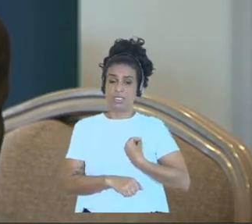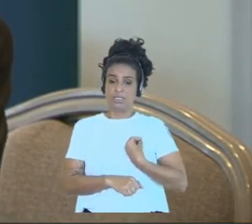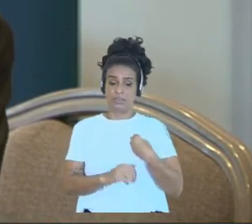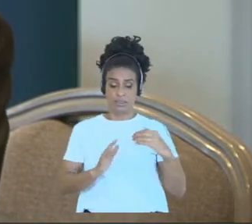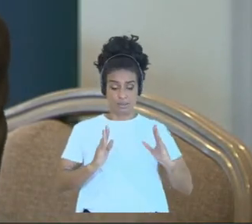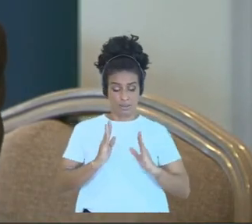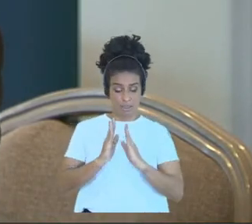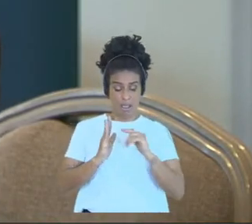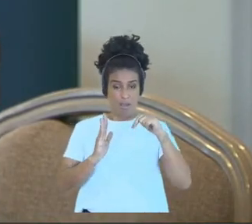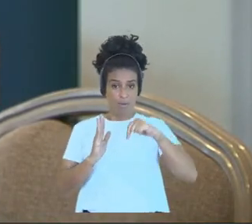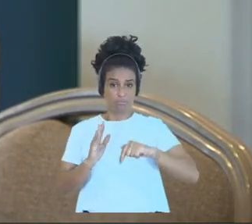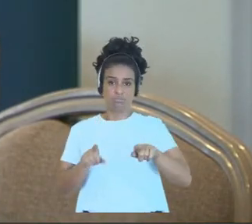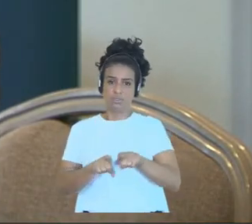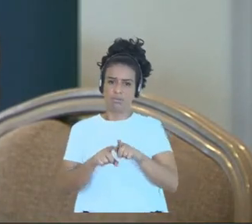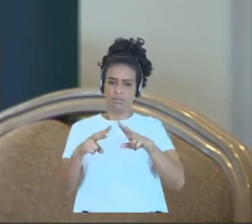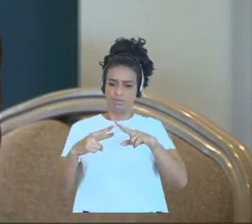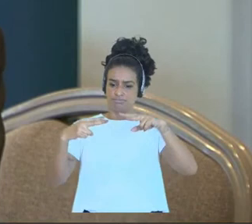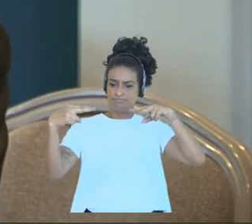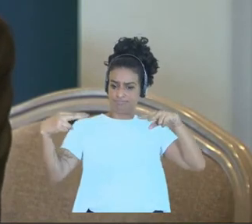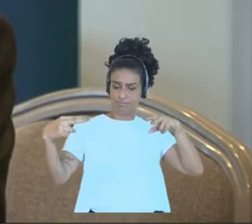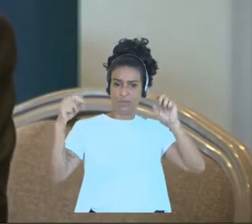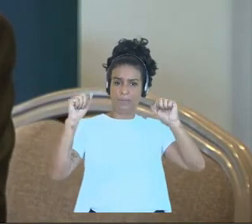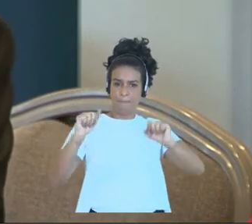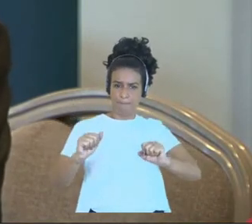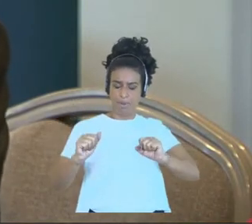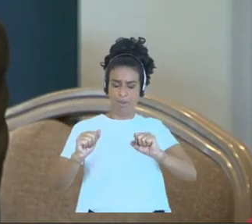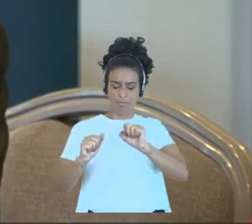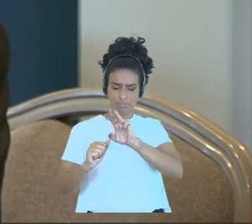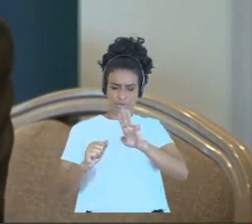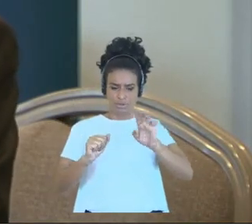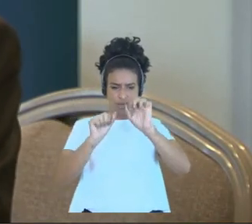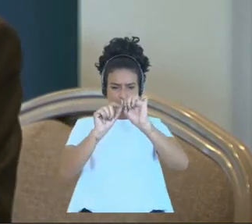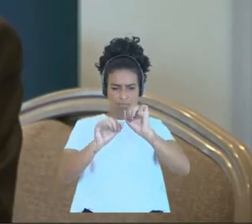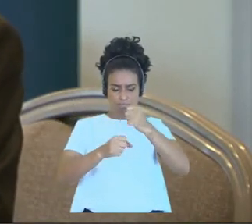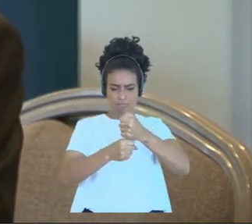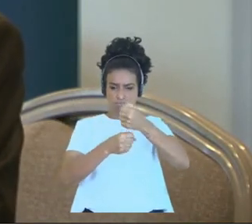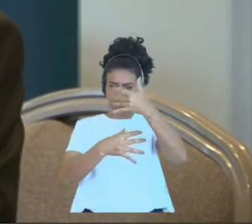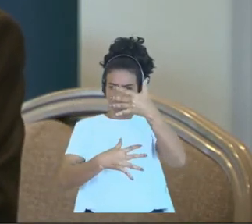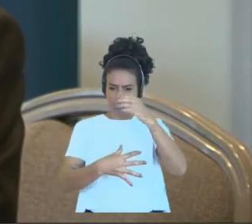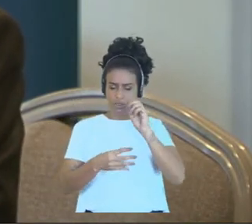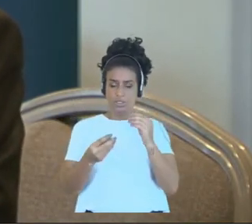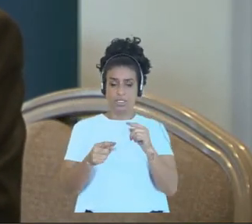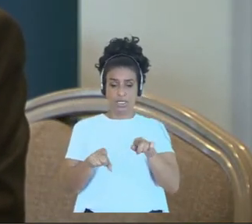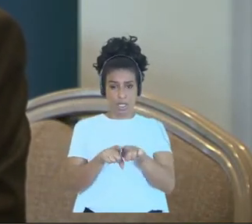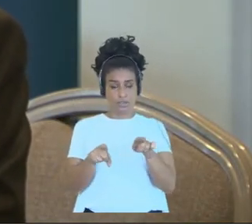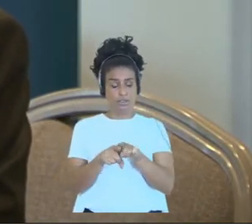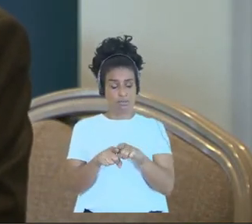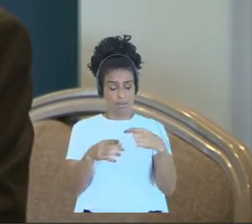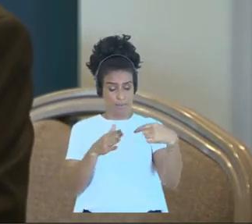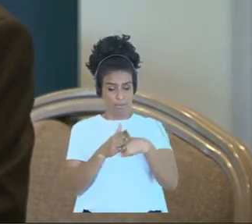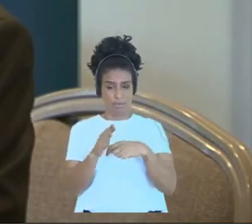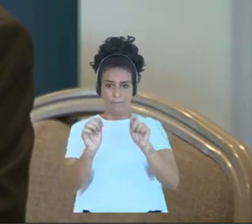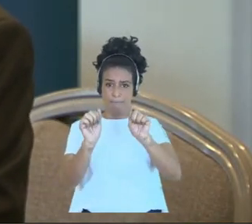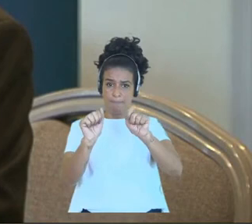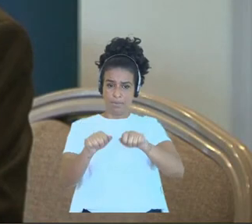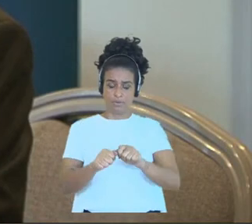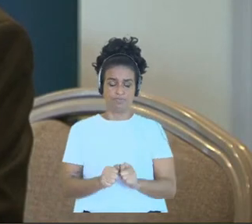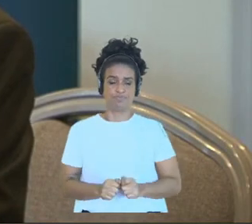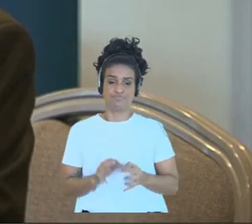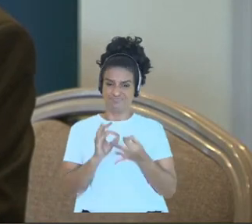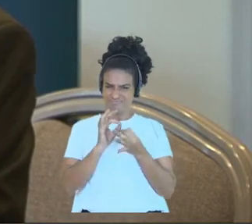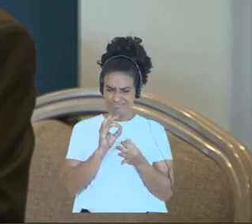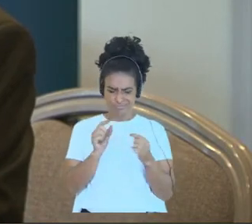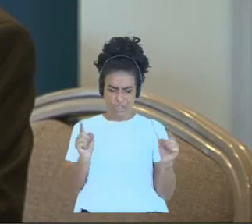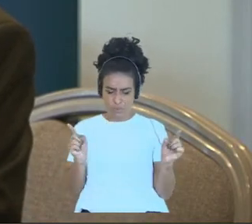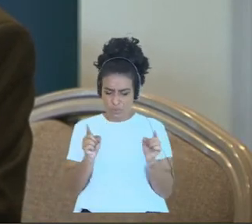online. Quem quiser se manifestar pelo chat, a gente vai recolher algumas intervenções também. Bom, sem mais delongas, eu vou fazer a